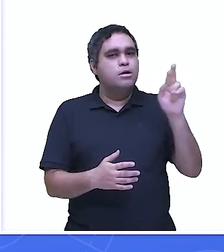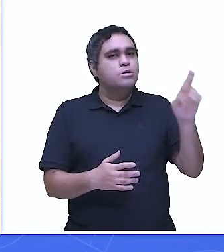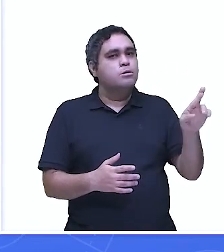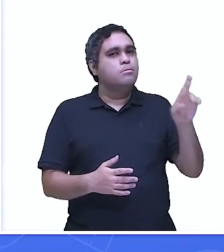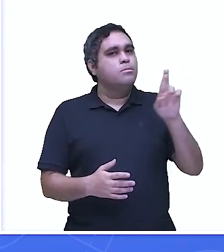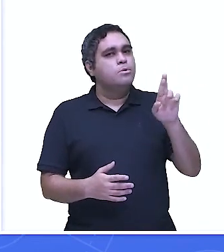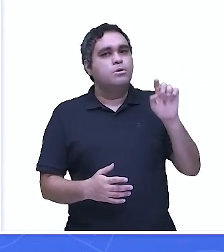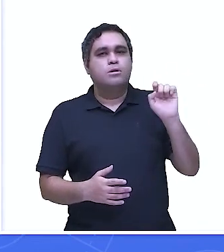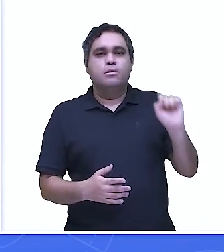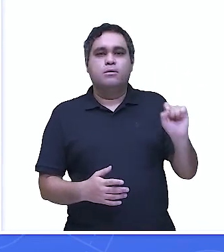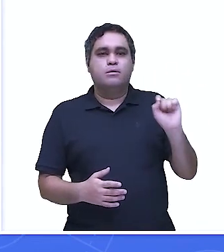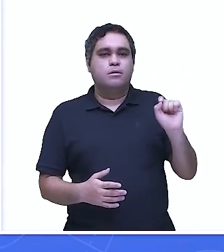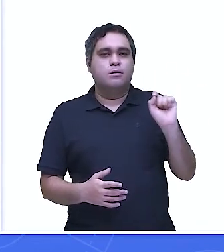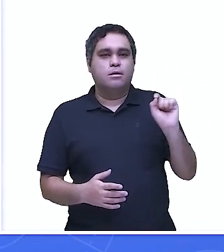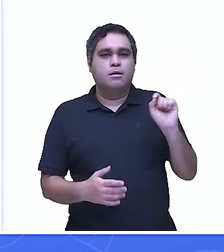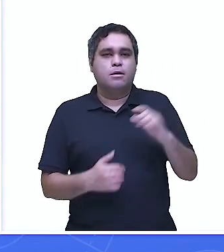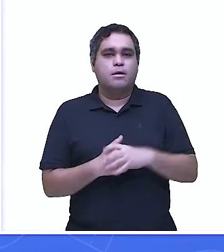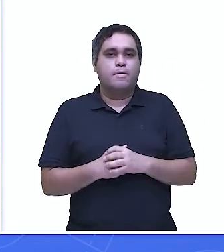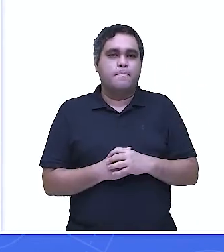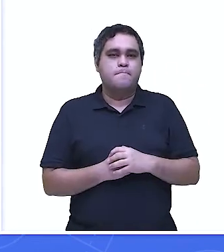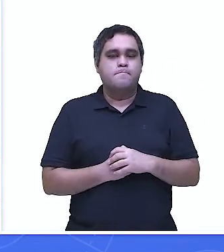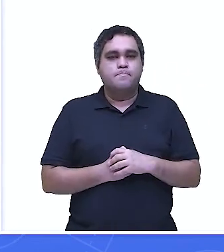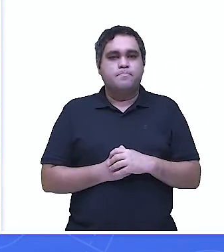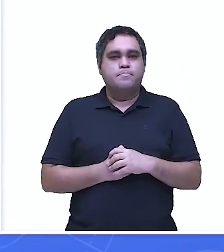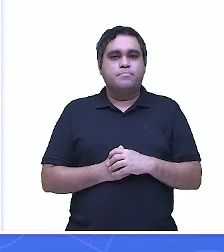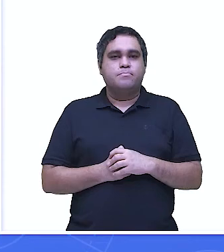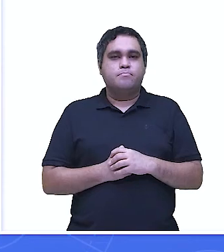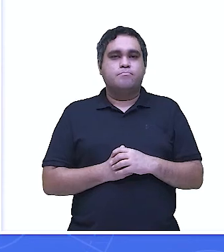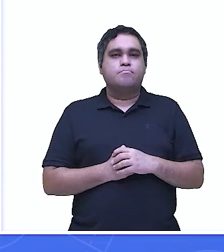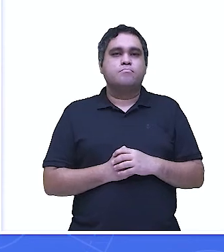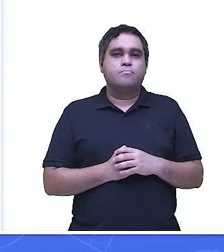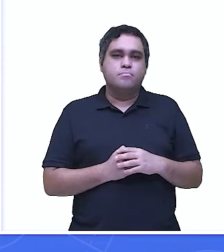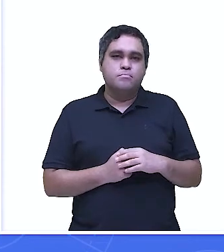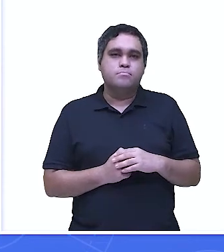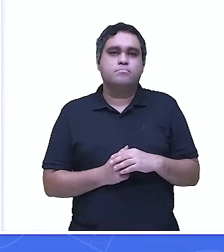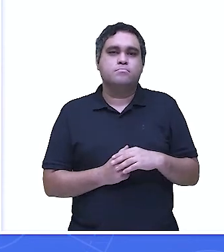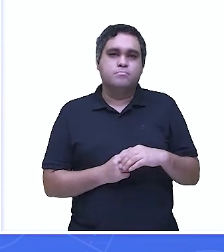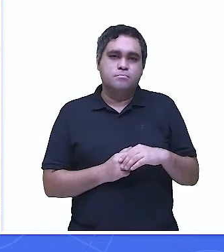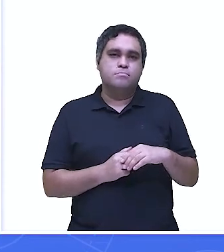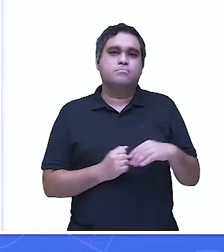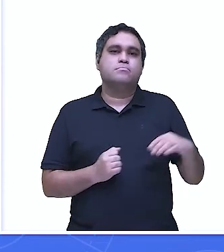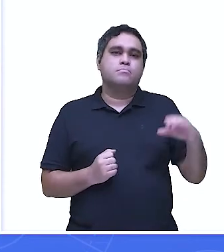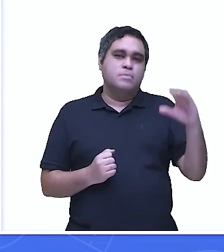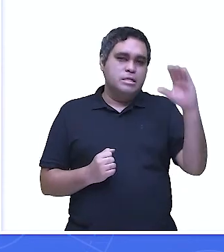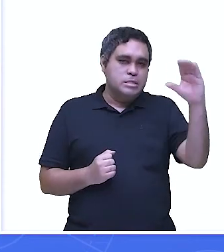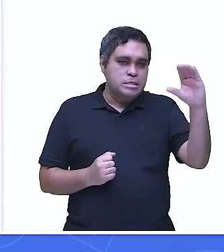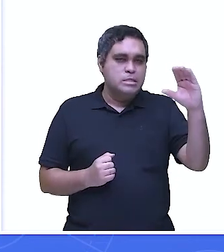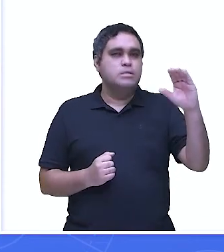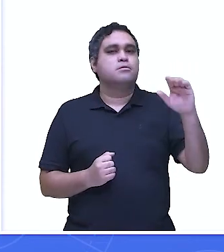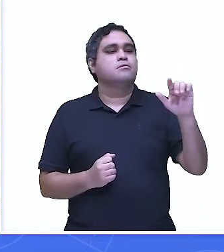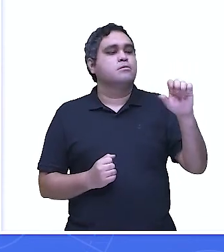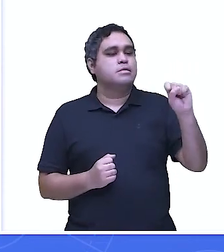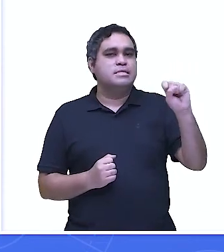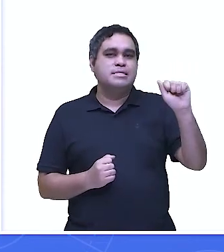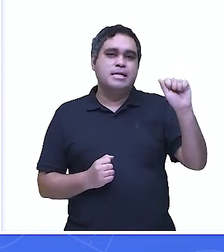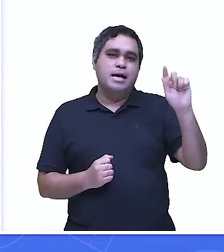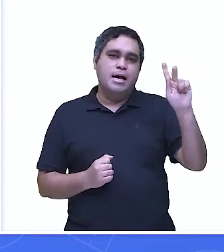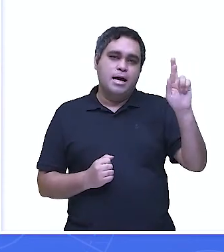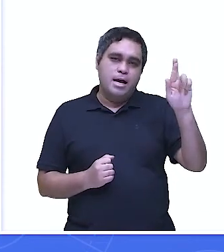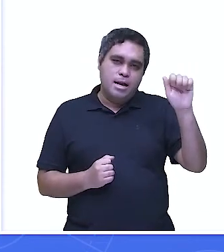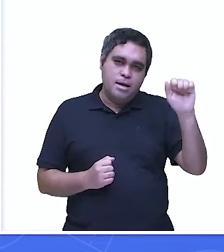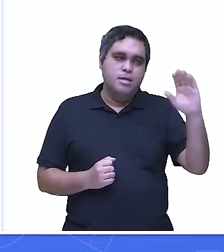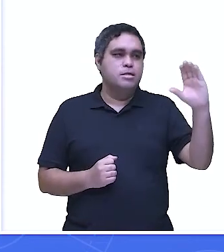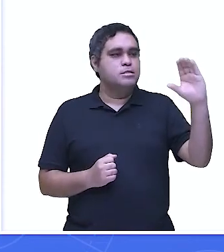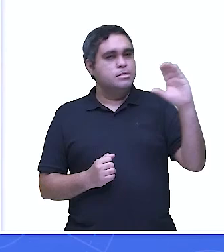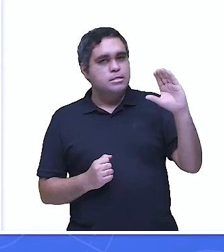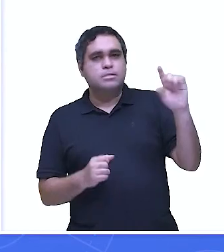Letter C. A Sara também respondeu letter C, que é a letra C. Vamos